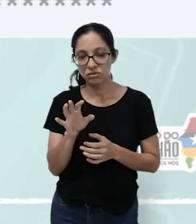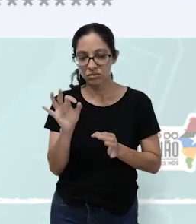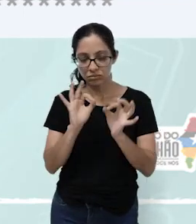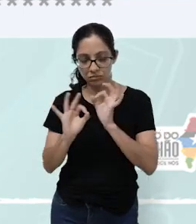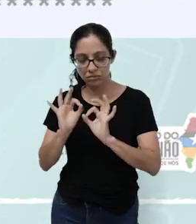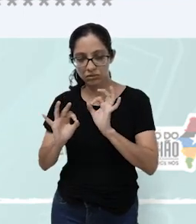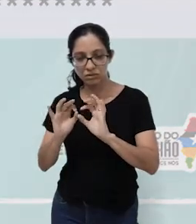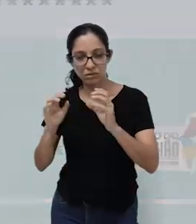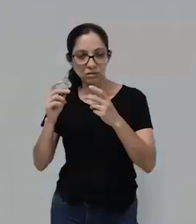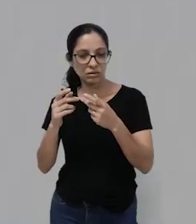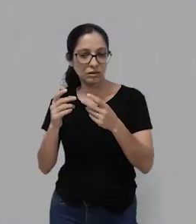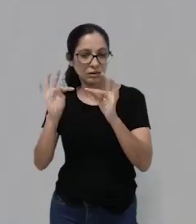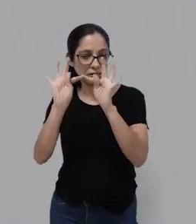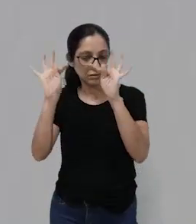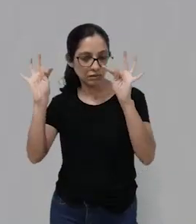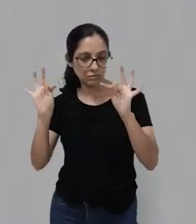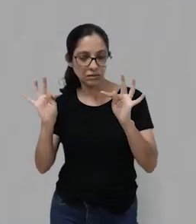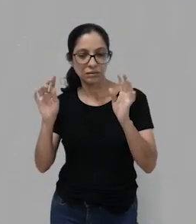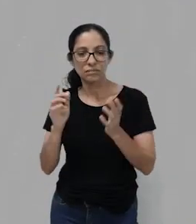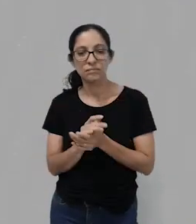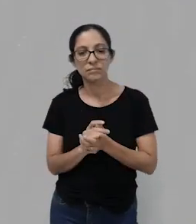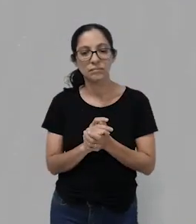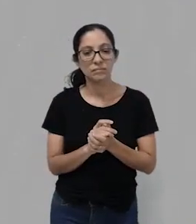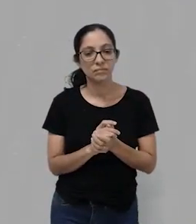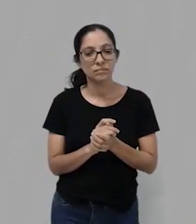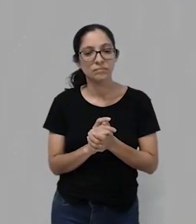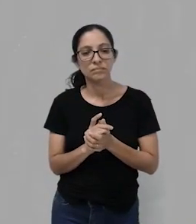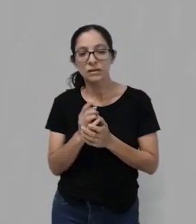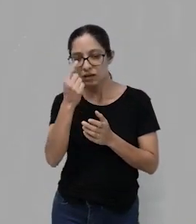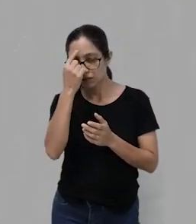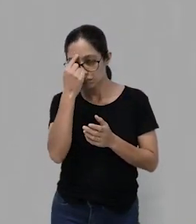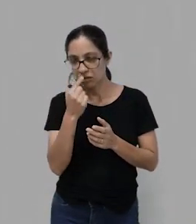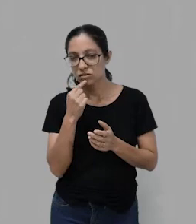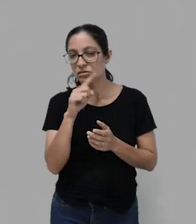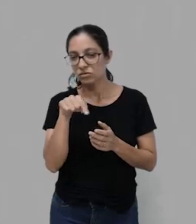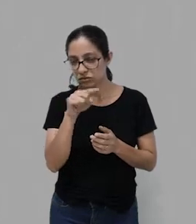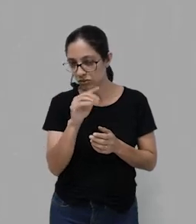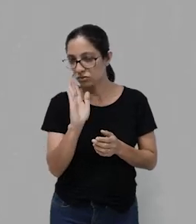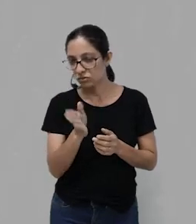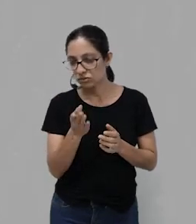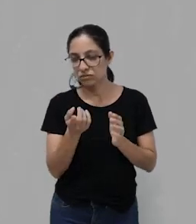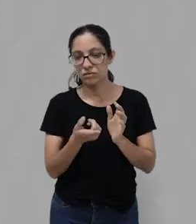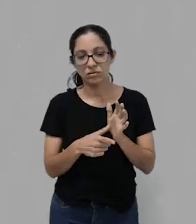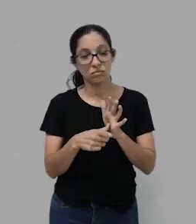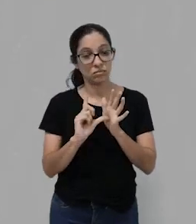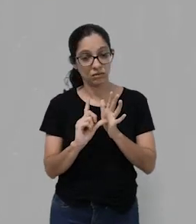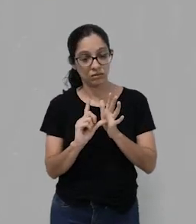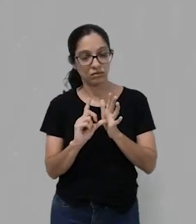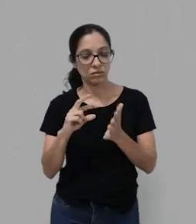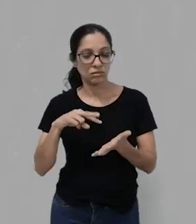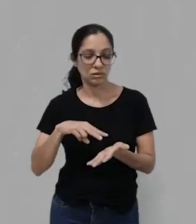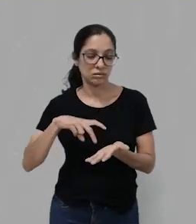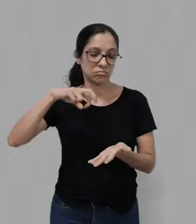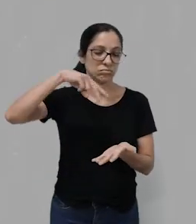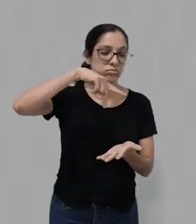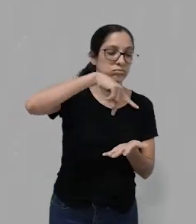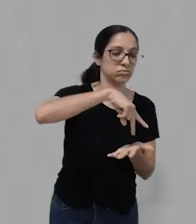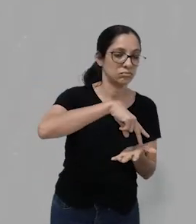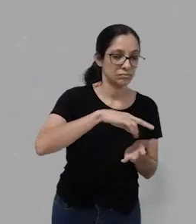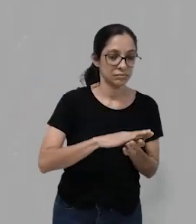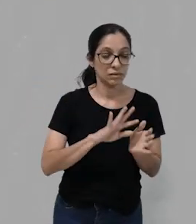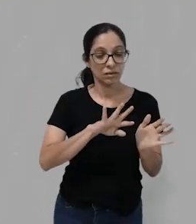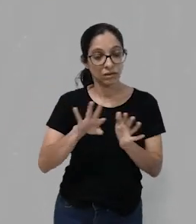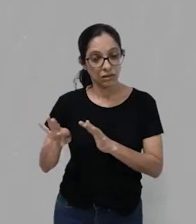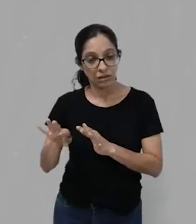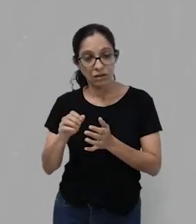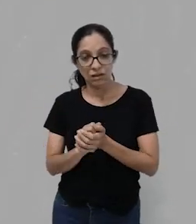2 metros, aquela imagem que eu coloquei para vocês ainda há pouco. Do atleta realizando um salto horizontal. Então tá aqui, ó. Se esse